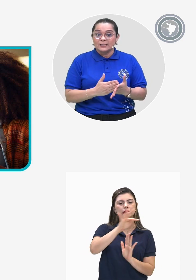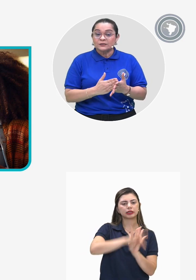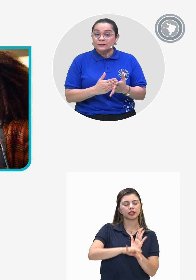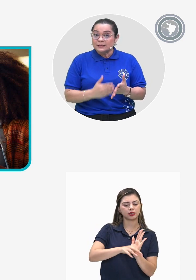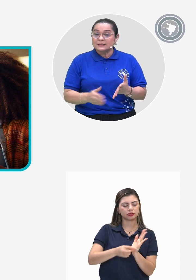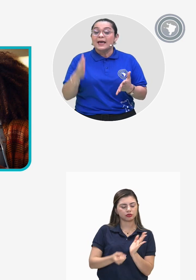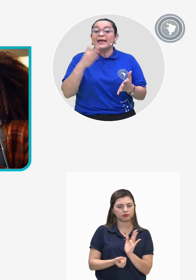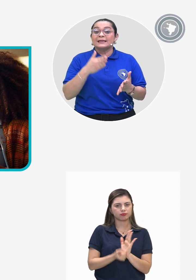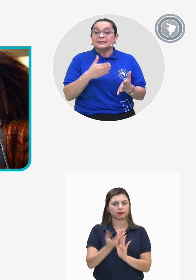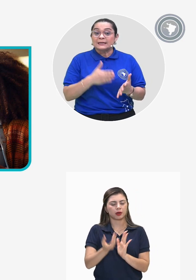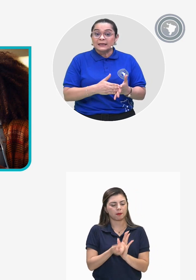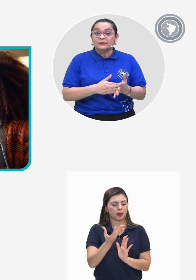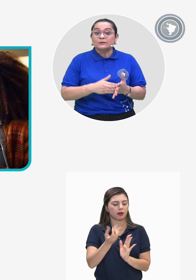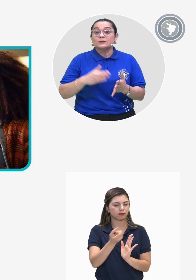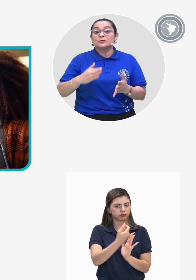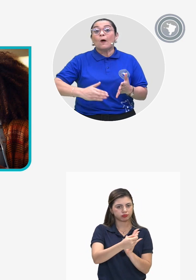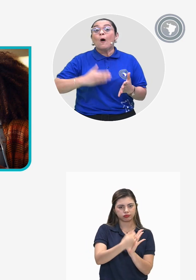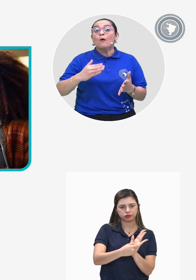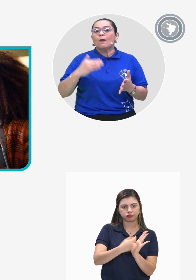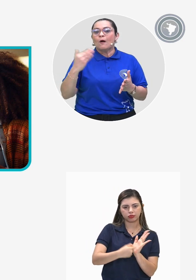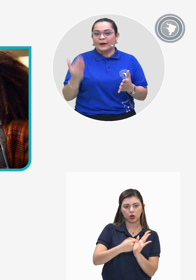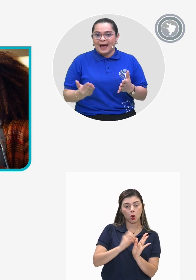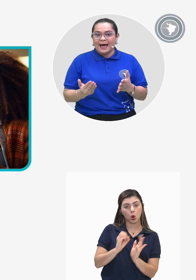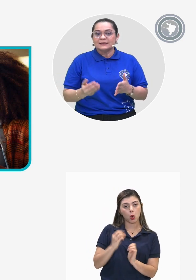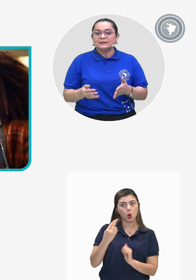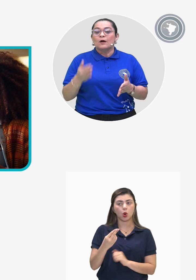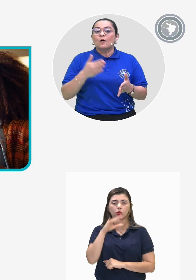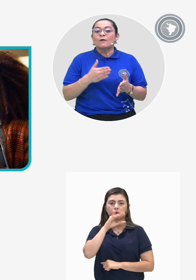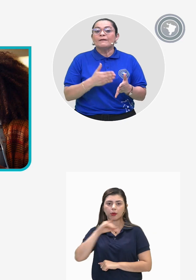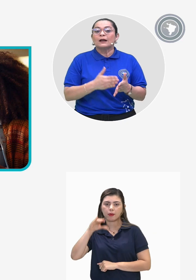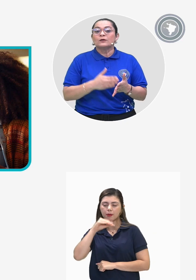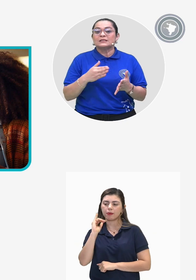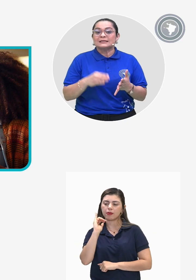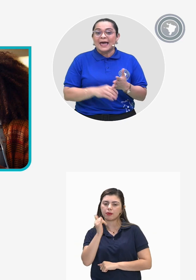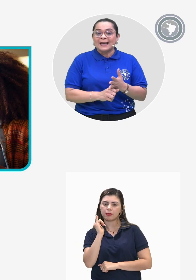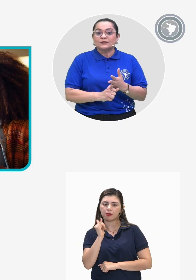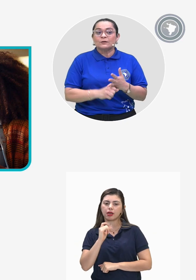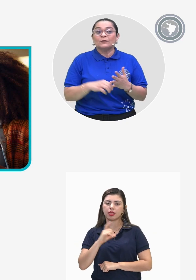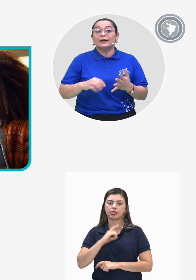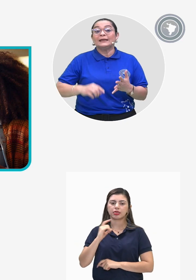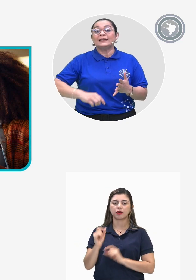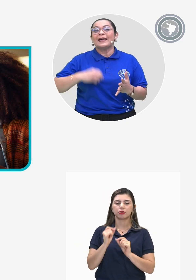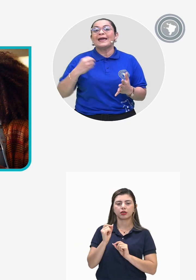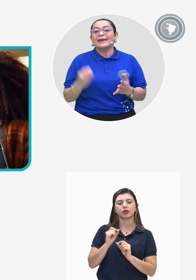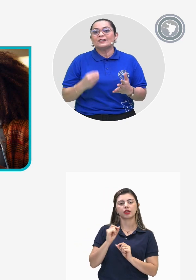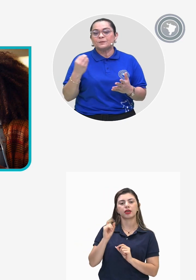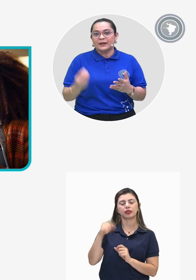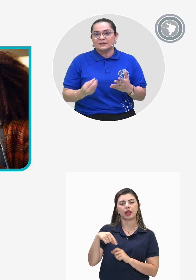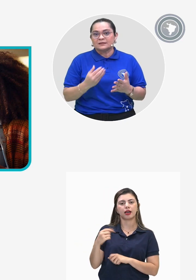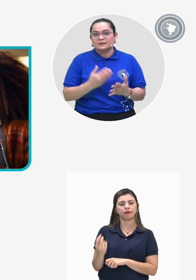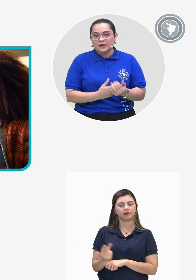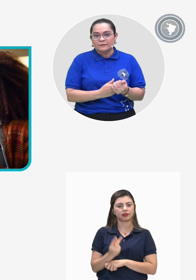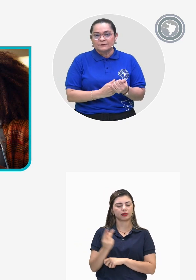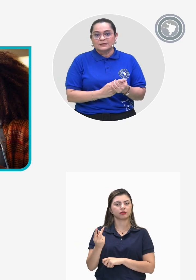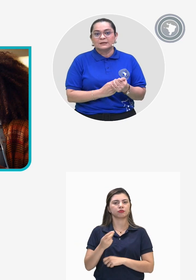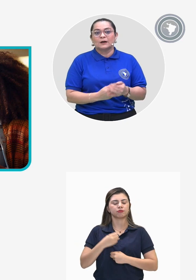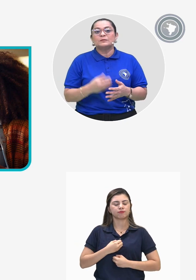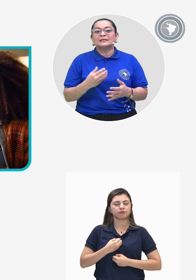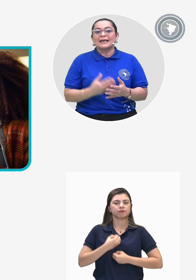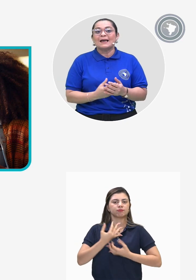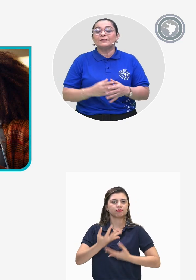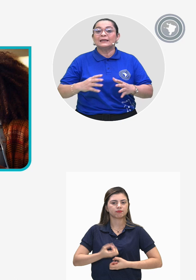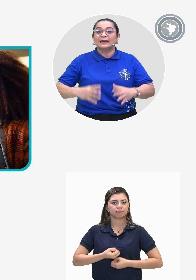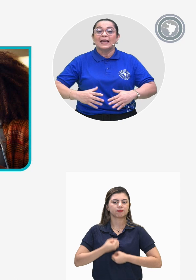interpretar textos escritos ou orais com valor estético e expressivos.